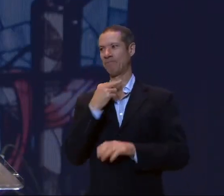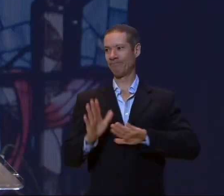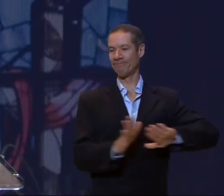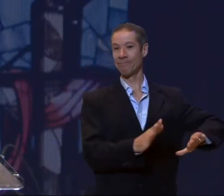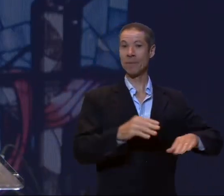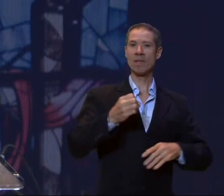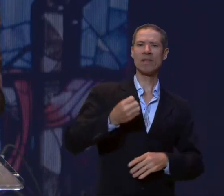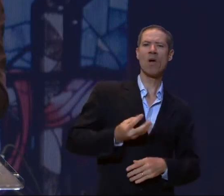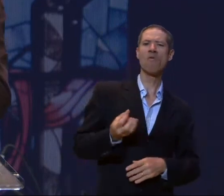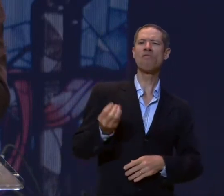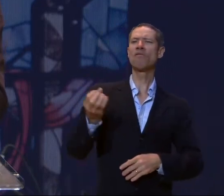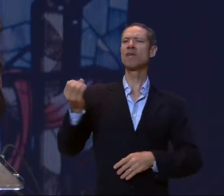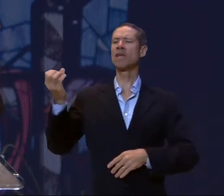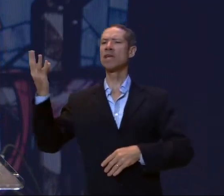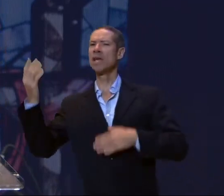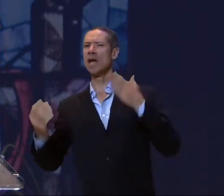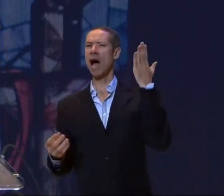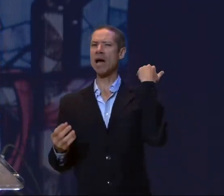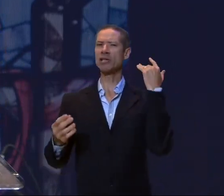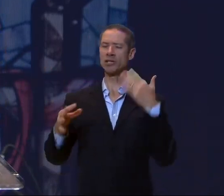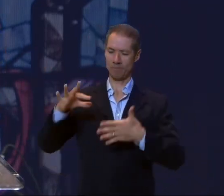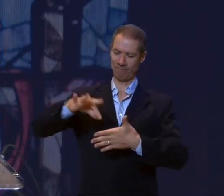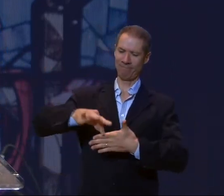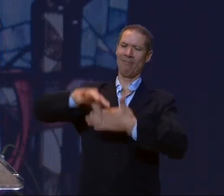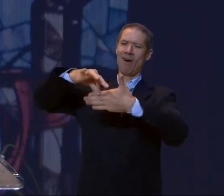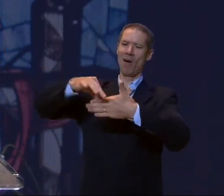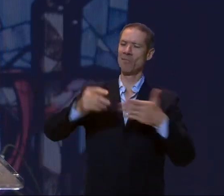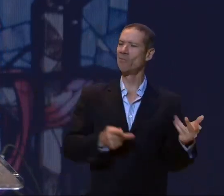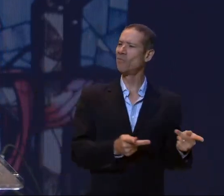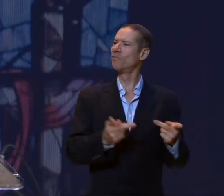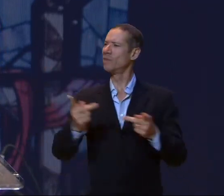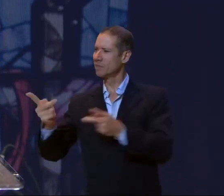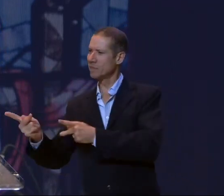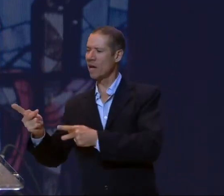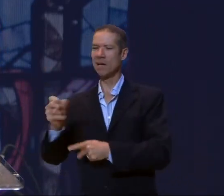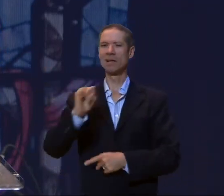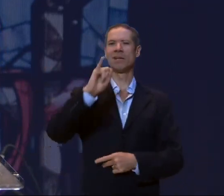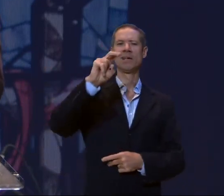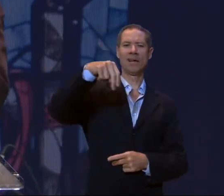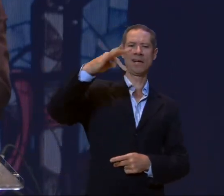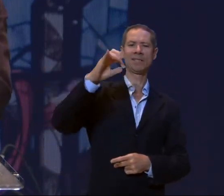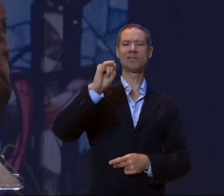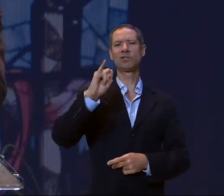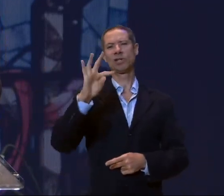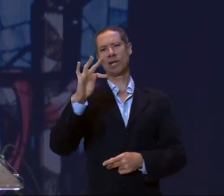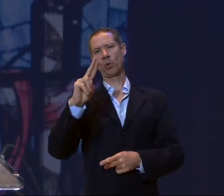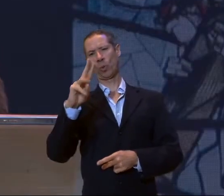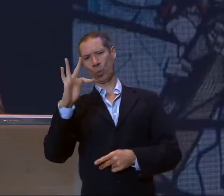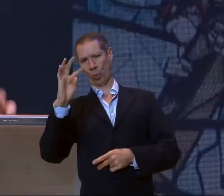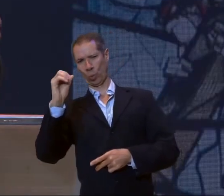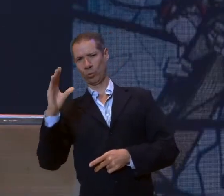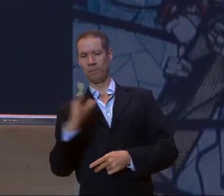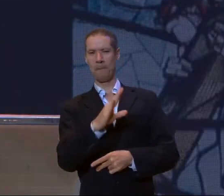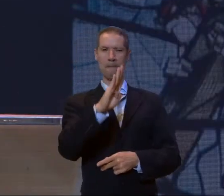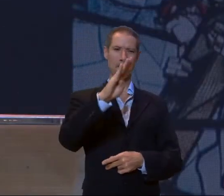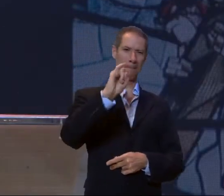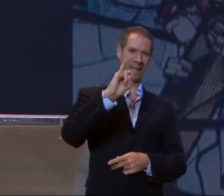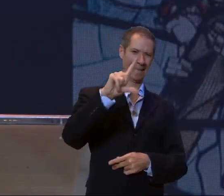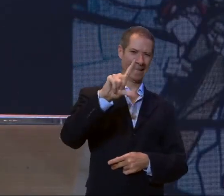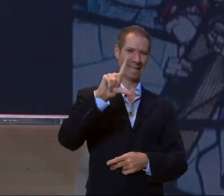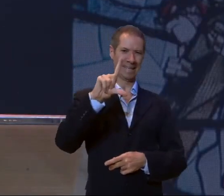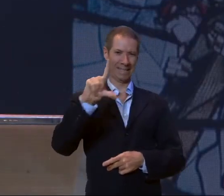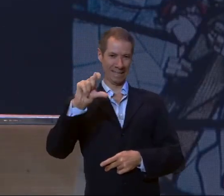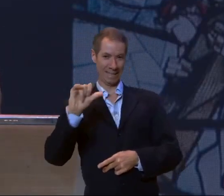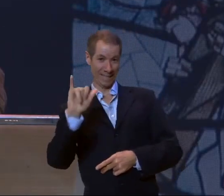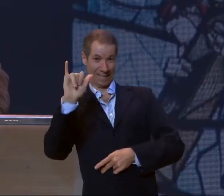fiz recentemente, tive o privilégio de visitar o Instituto Billy Graham, e nesse lugar